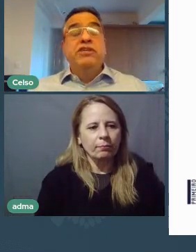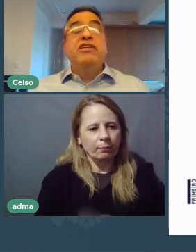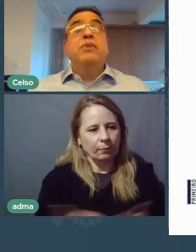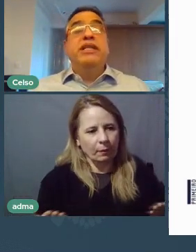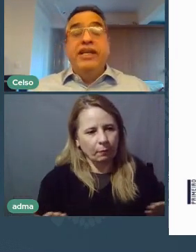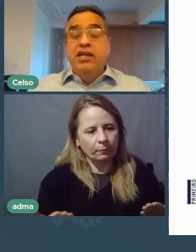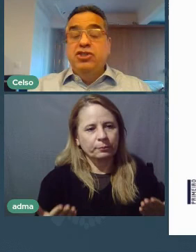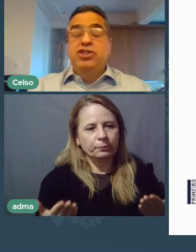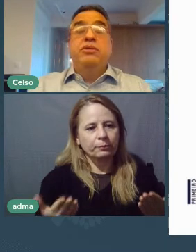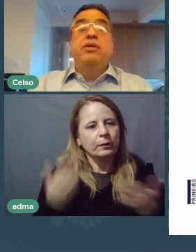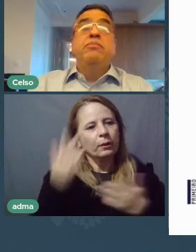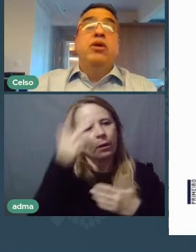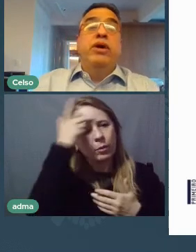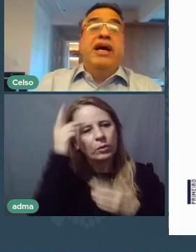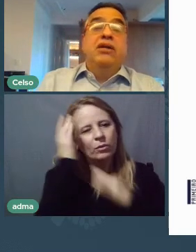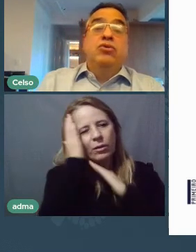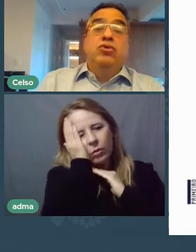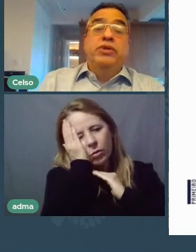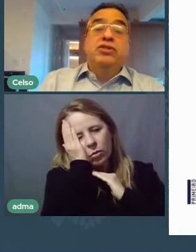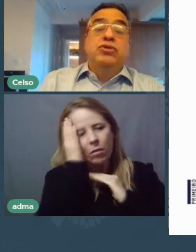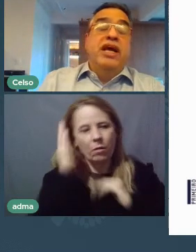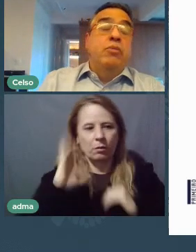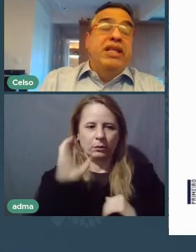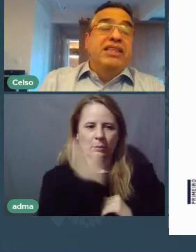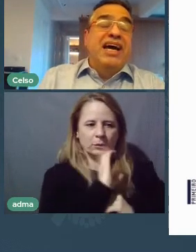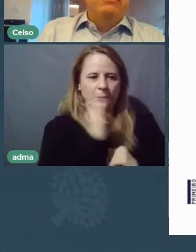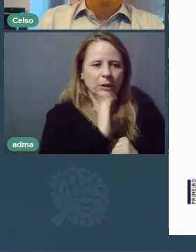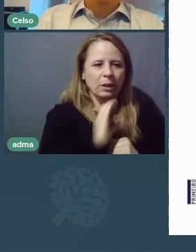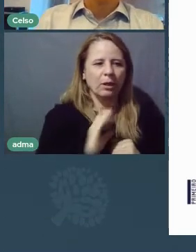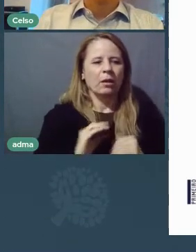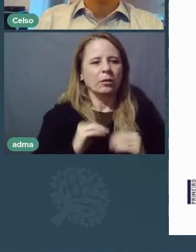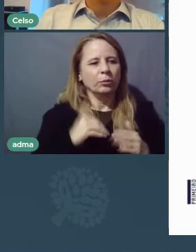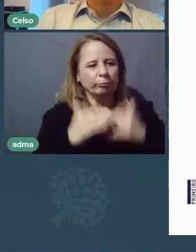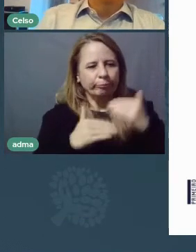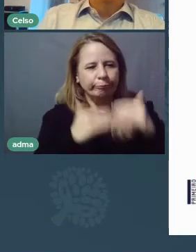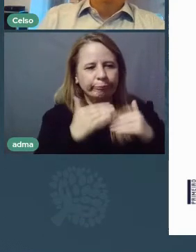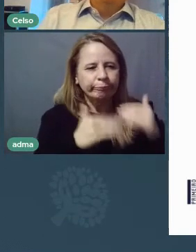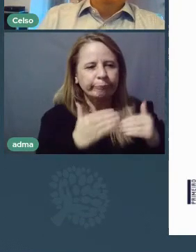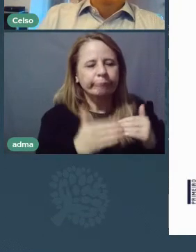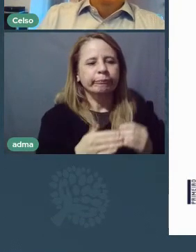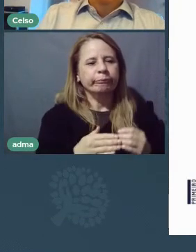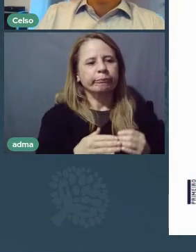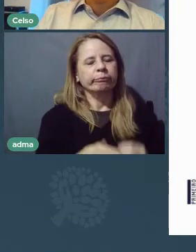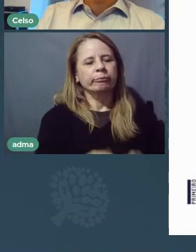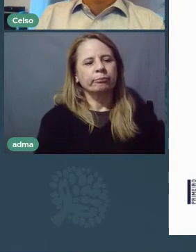das possíveis maneiras de se melhorar tudo isso, né? Aumentar a eficiência do sono.